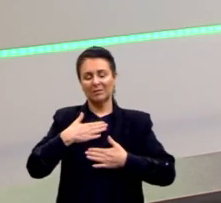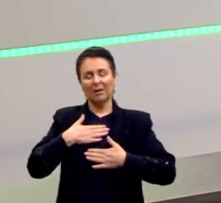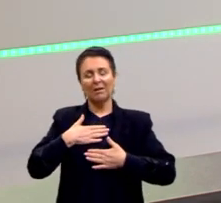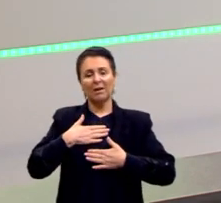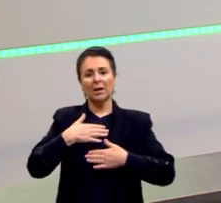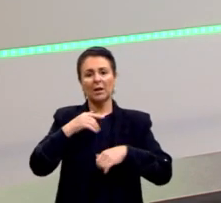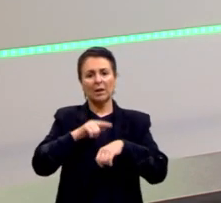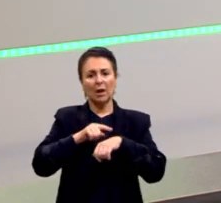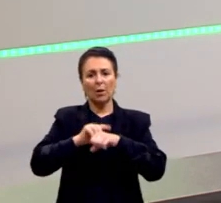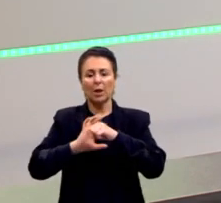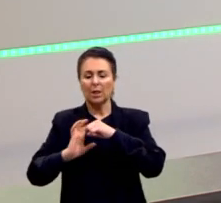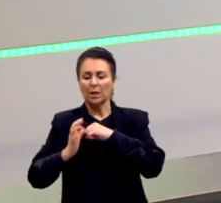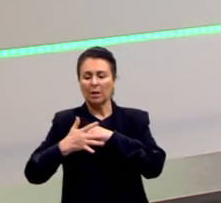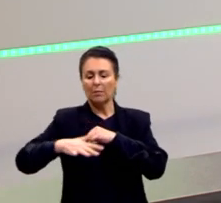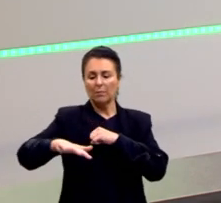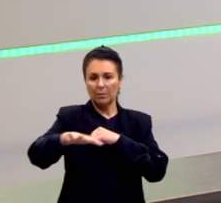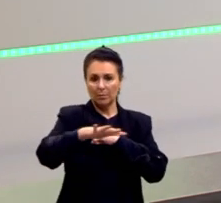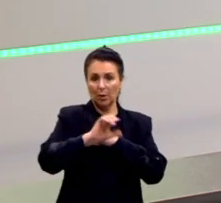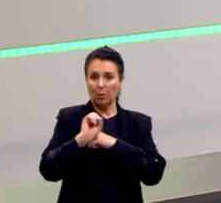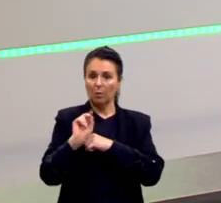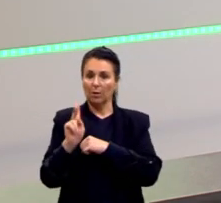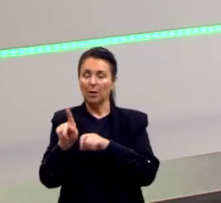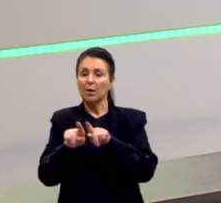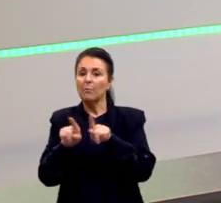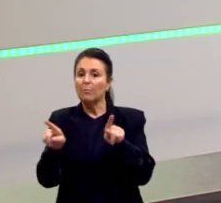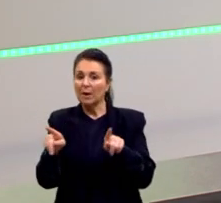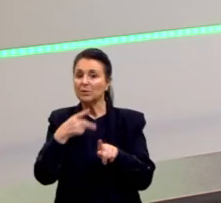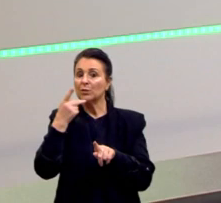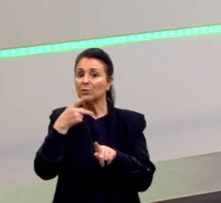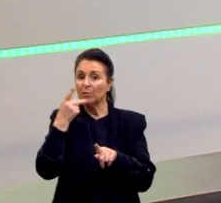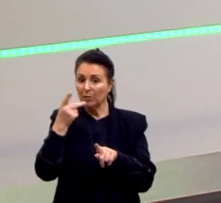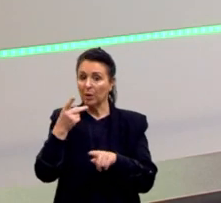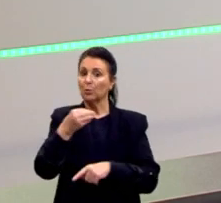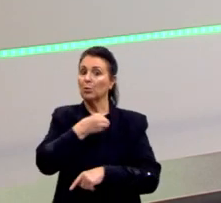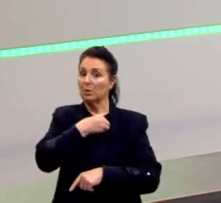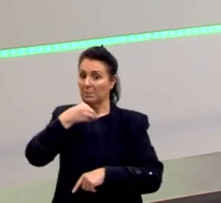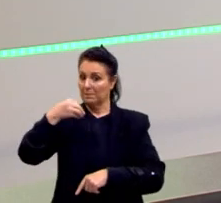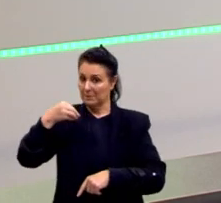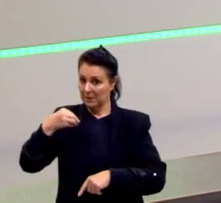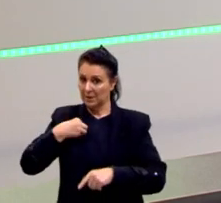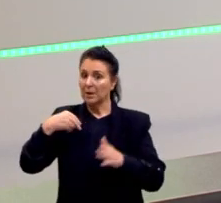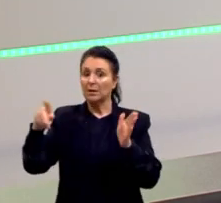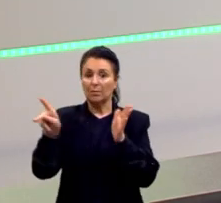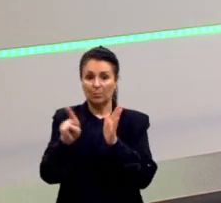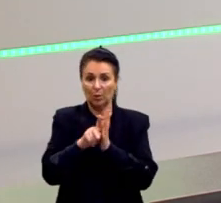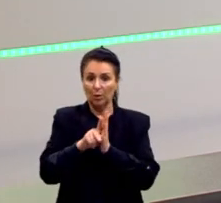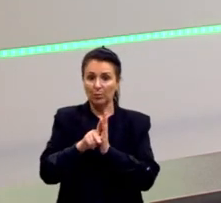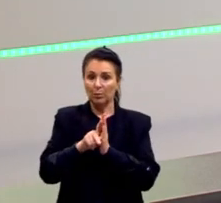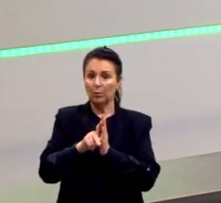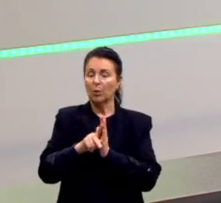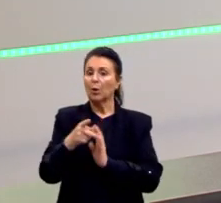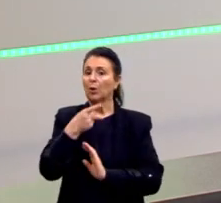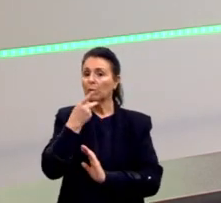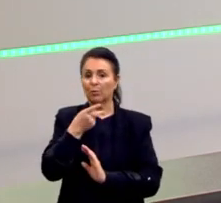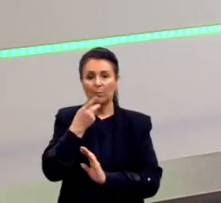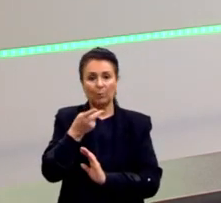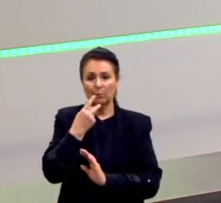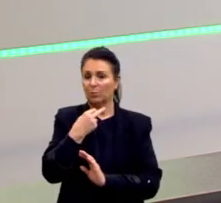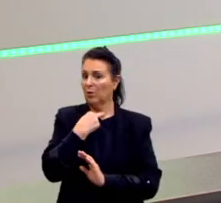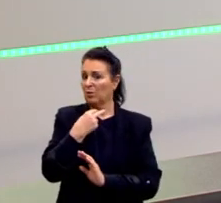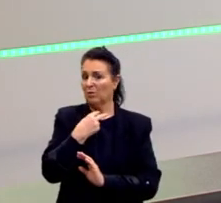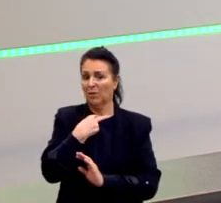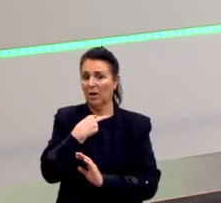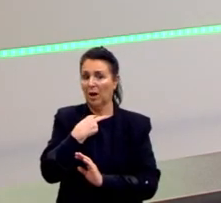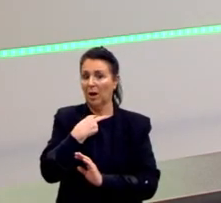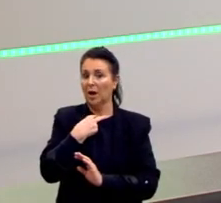pandemia aí OK agora se eu estou querendo falar sobre aspectos médicos a falar de outra maneira que